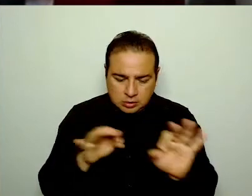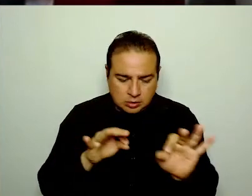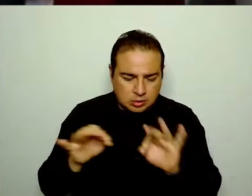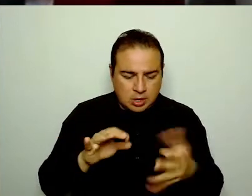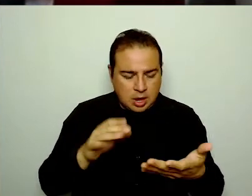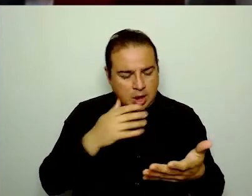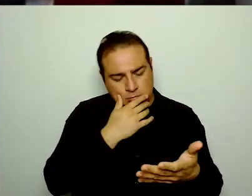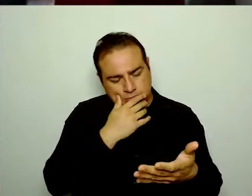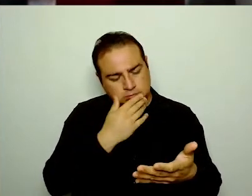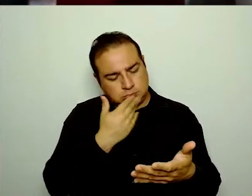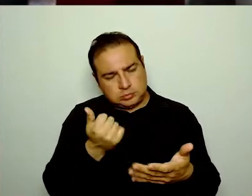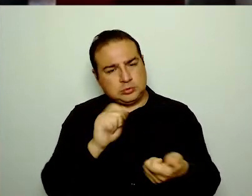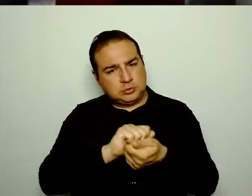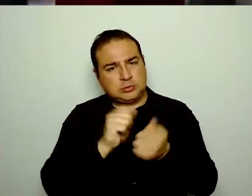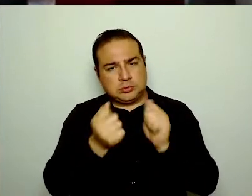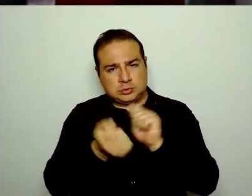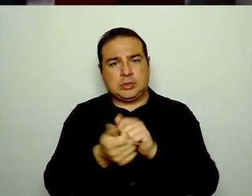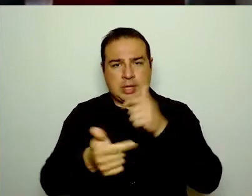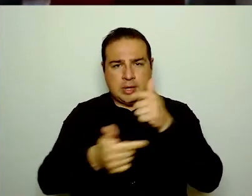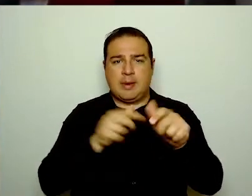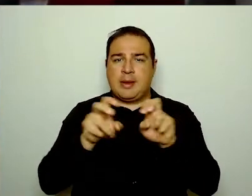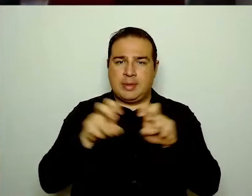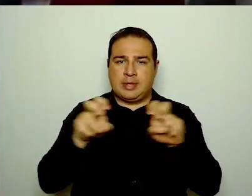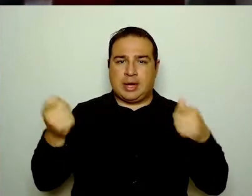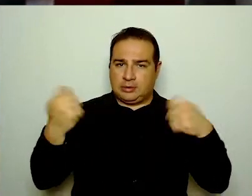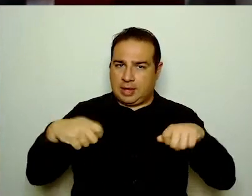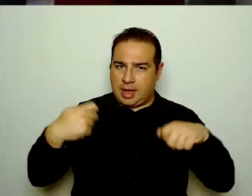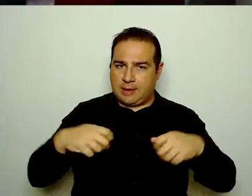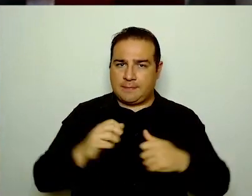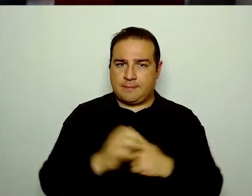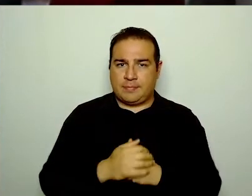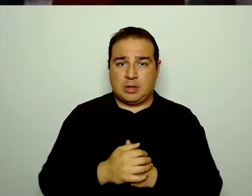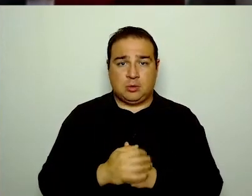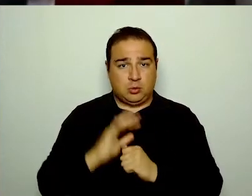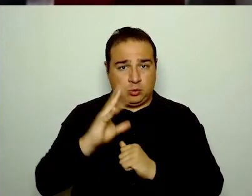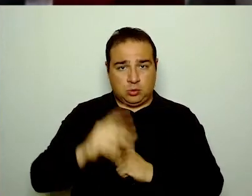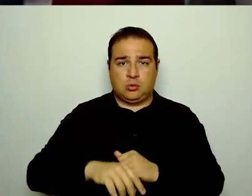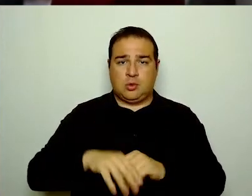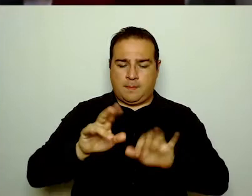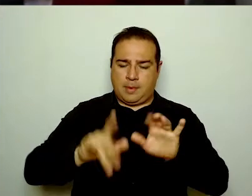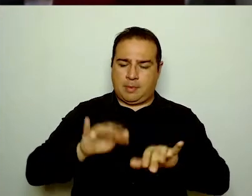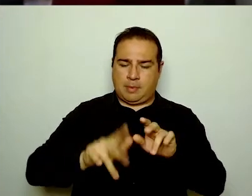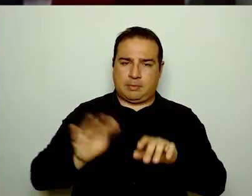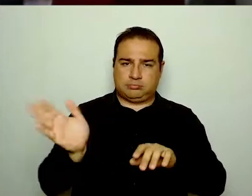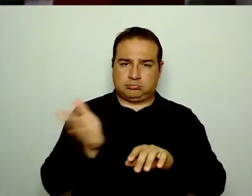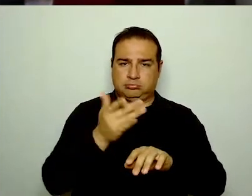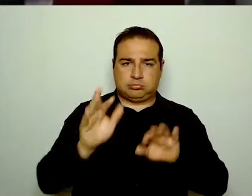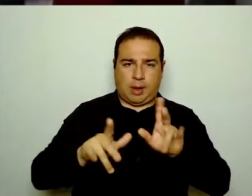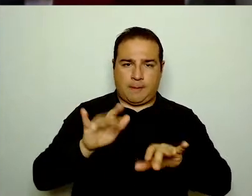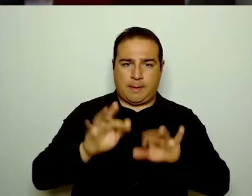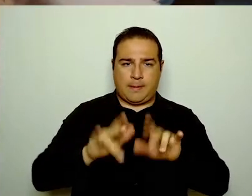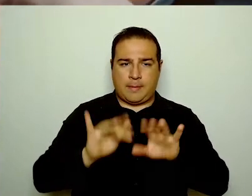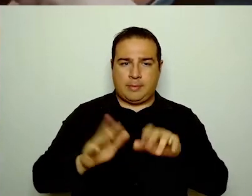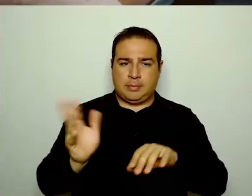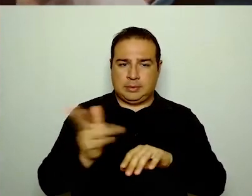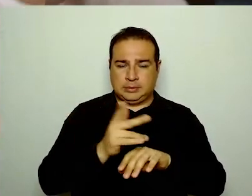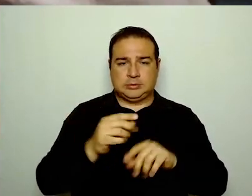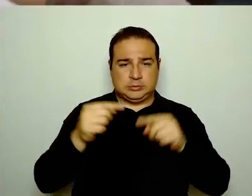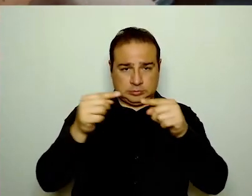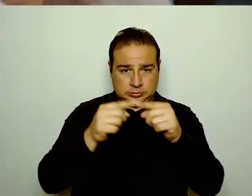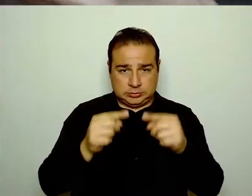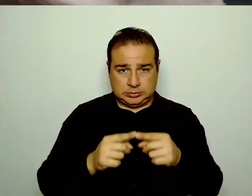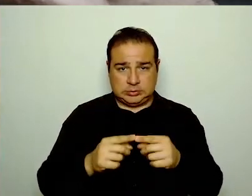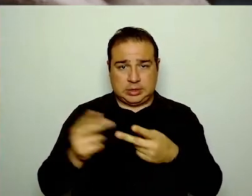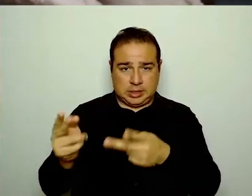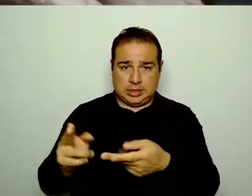retirando aqueles que eles achavam melhor se adequasse às funções de mesários. Esses dados eram datilografados para